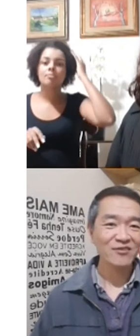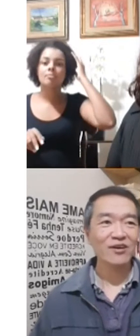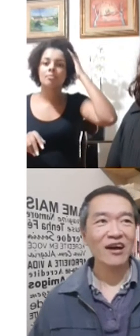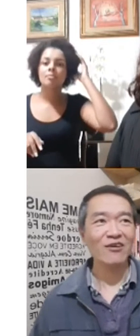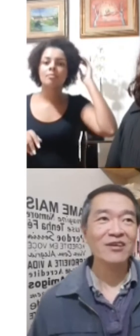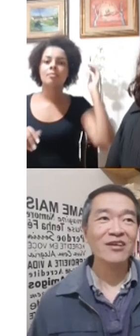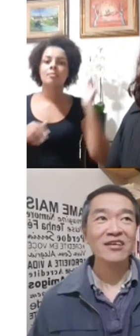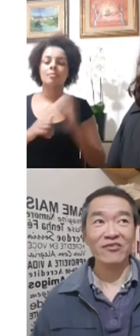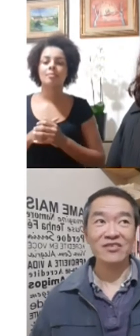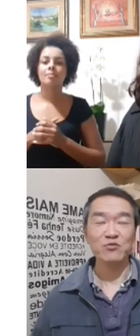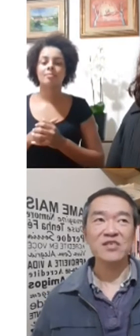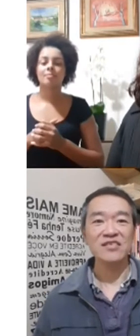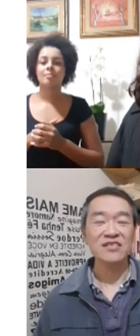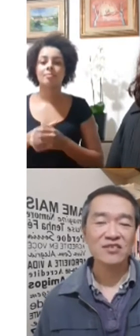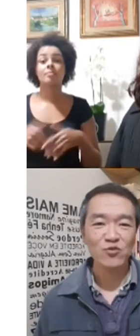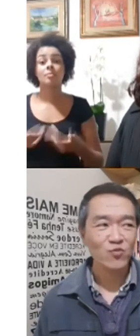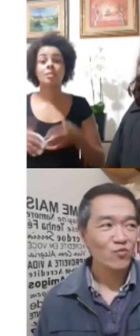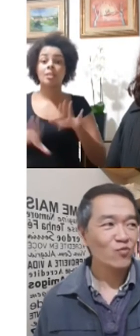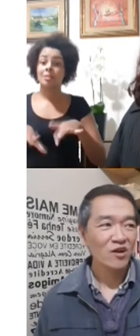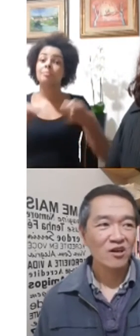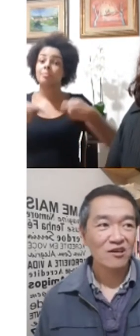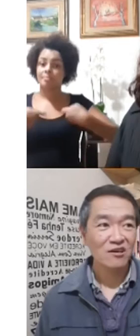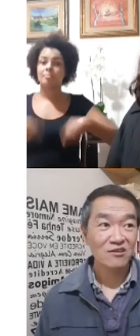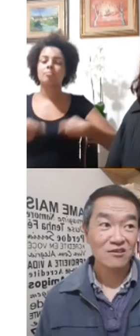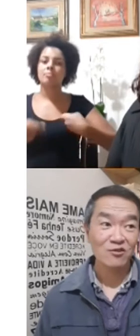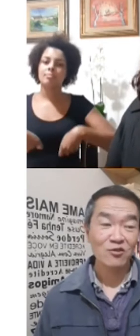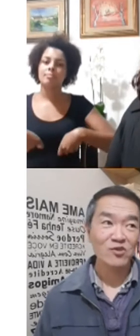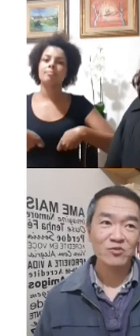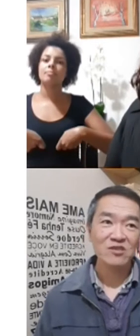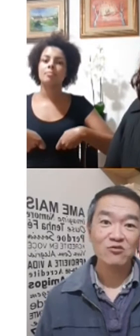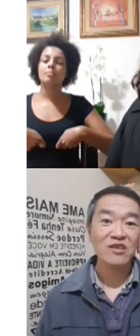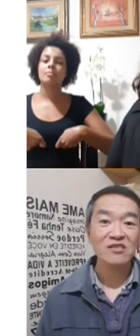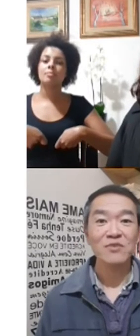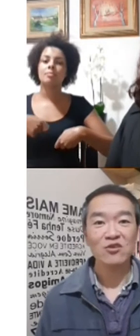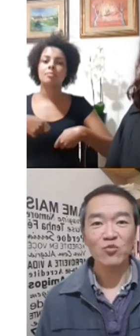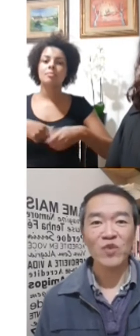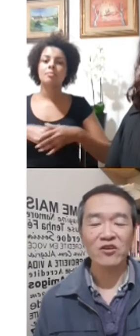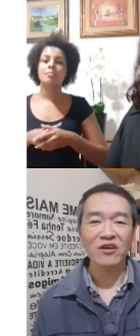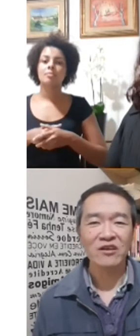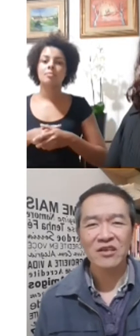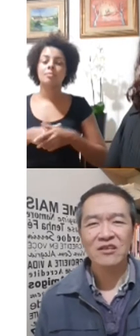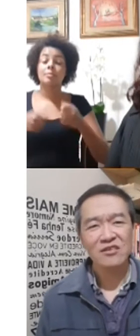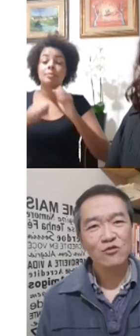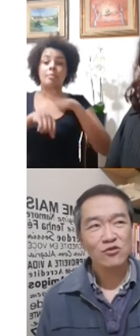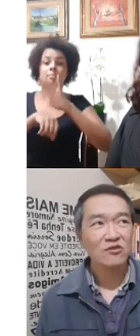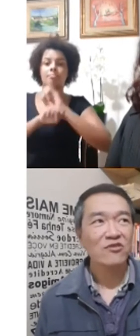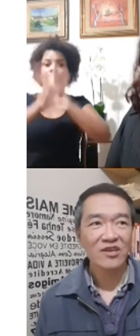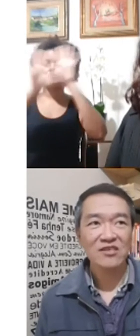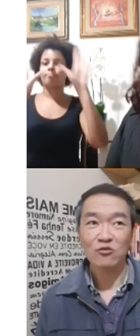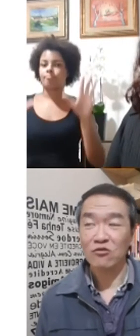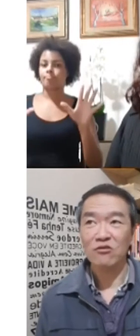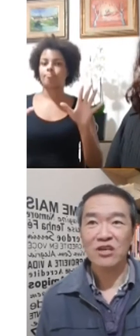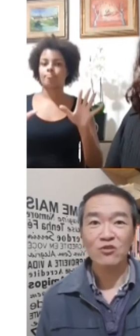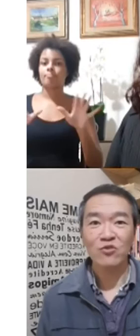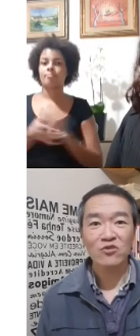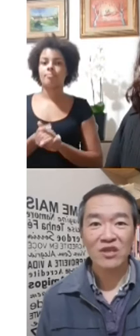Entrar e sair do carro. Então, às vezes, precisa de um. O pessoal precisa de um entendimento melhor. Nesse curso que eu estou